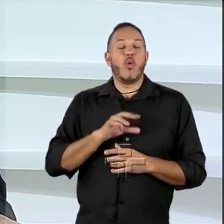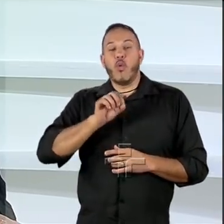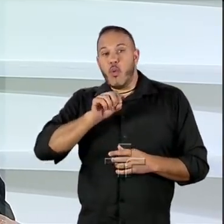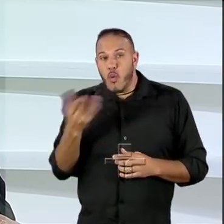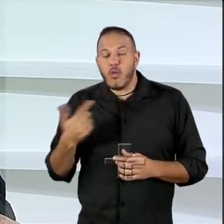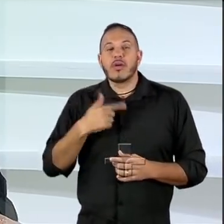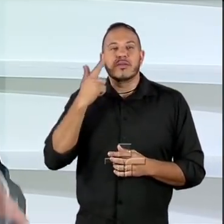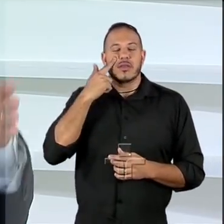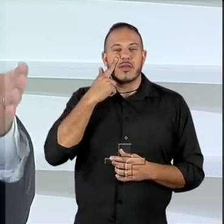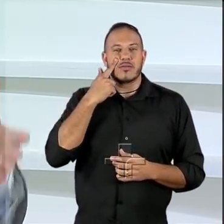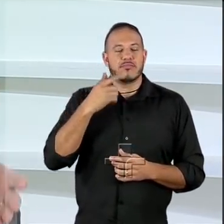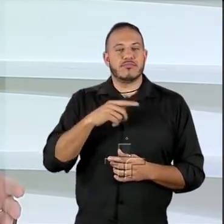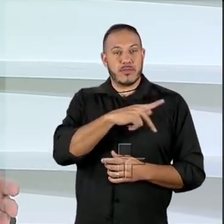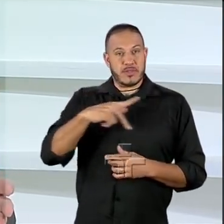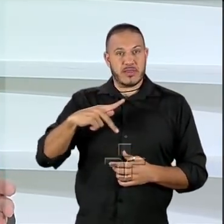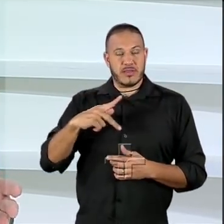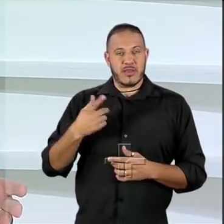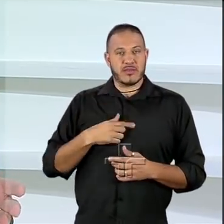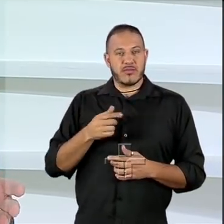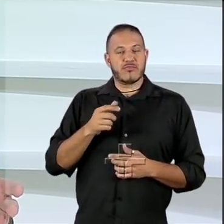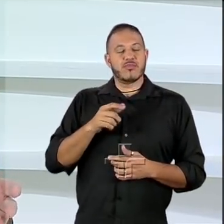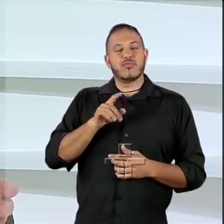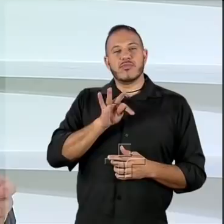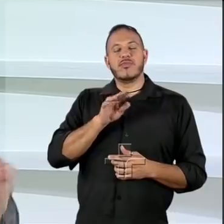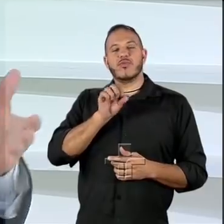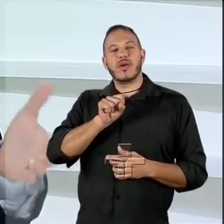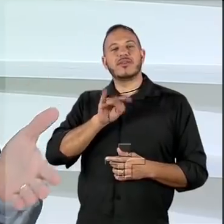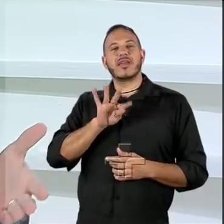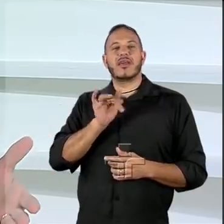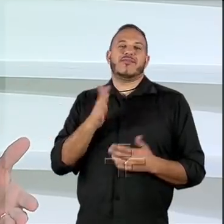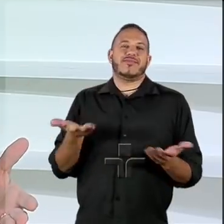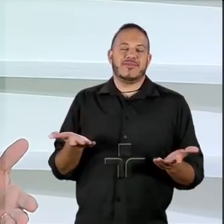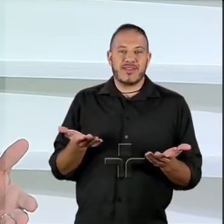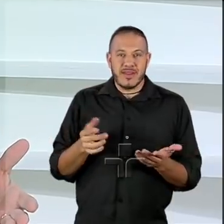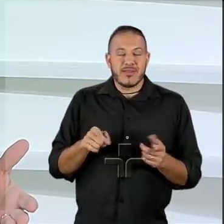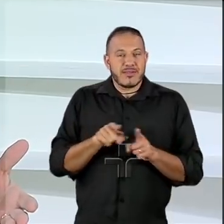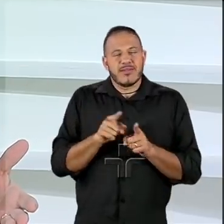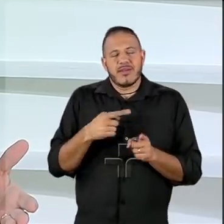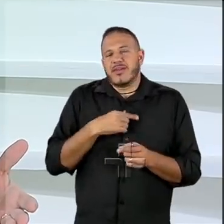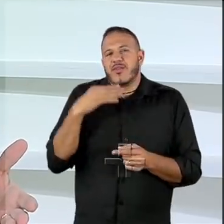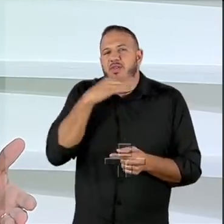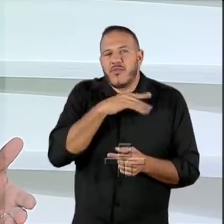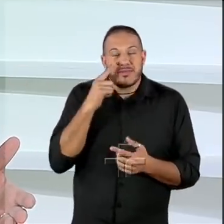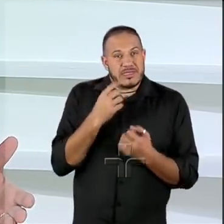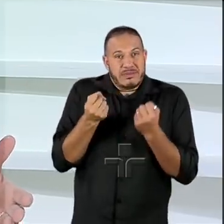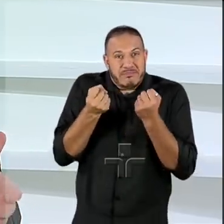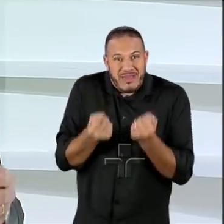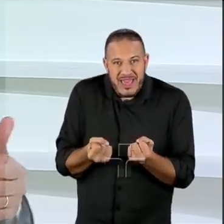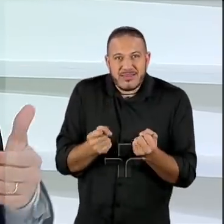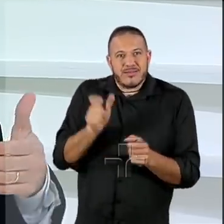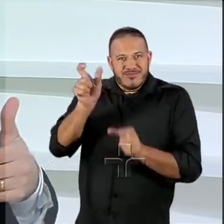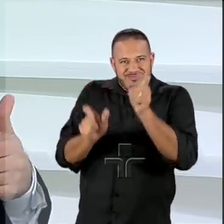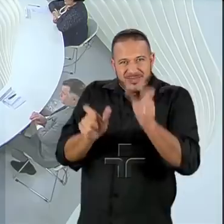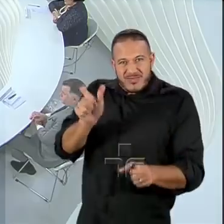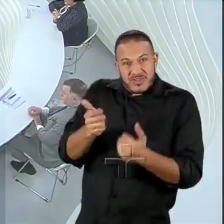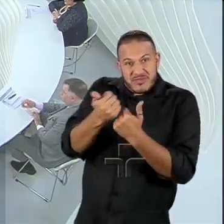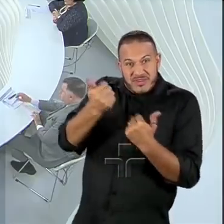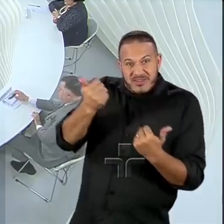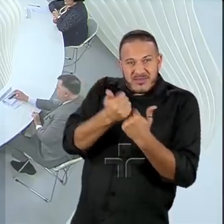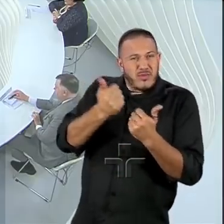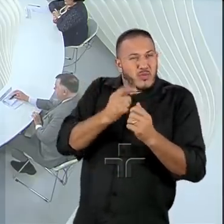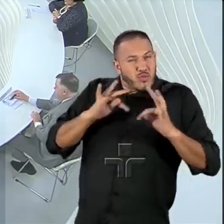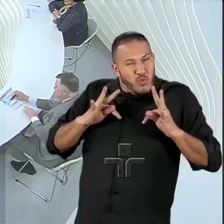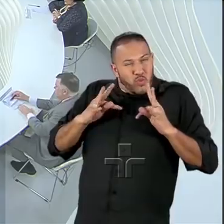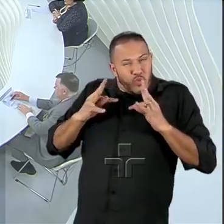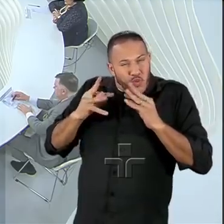nesse momento. Como órgão de cúpula do Poder Judiciário, é evidente que pesa sobre esses ministros, não é? Todo o trabalho